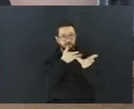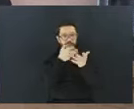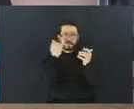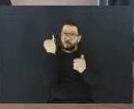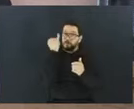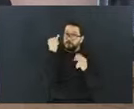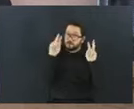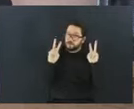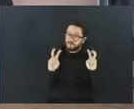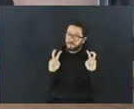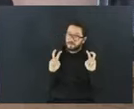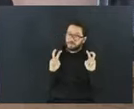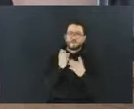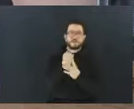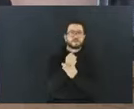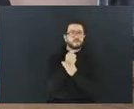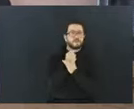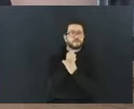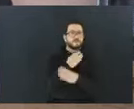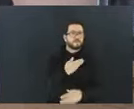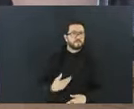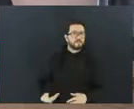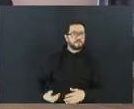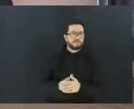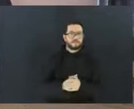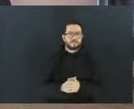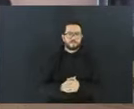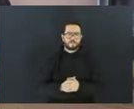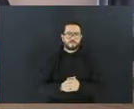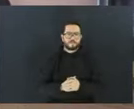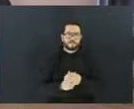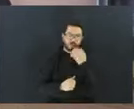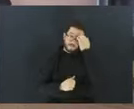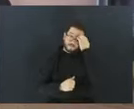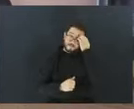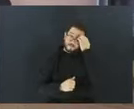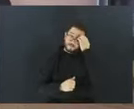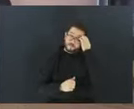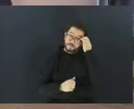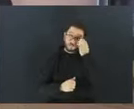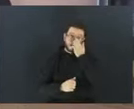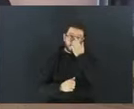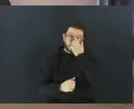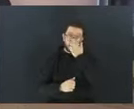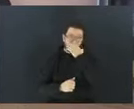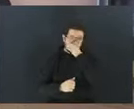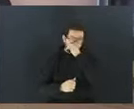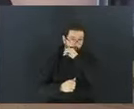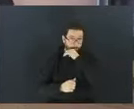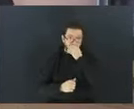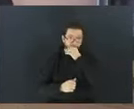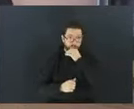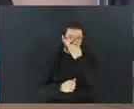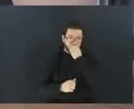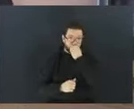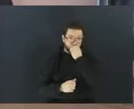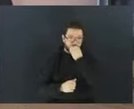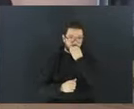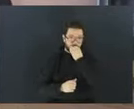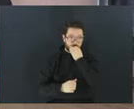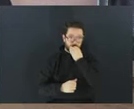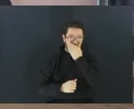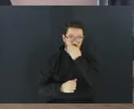pública. Em relação ao CONSEG, nosso amigo Hernani fez a pergunta, também queria fazer uma pergunta rápida nesse sentido. Sobre os programas,